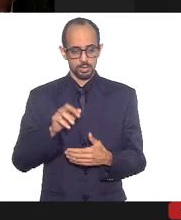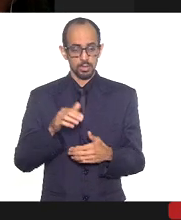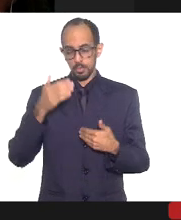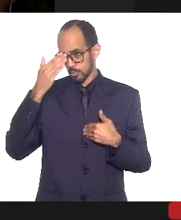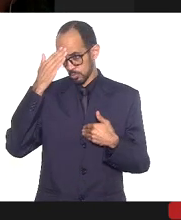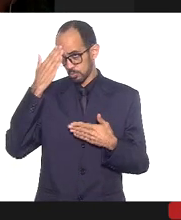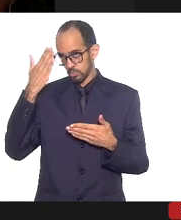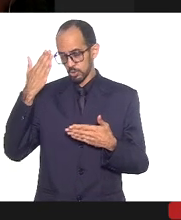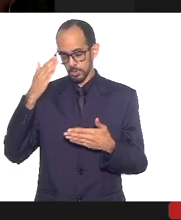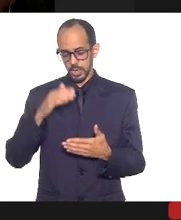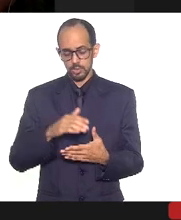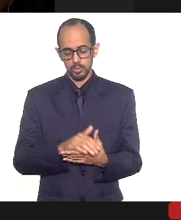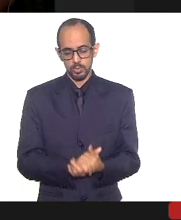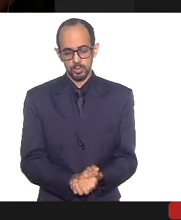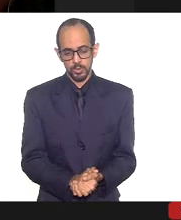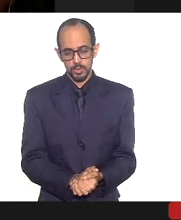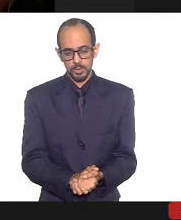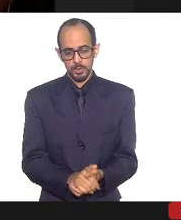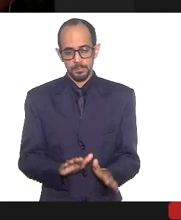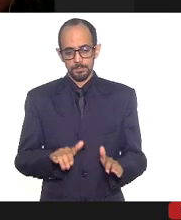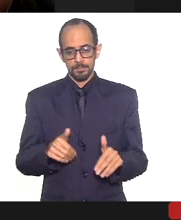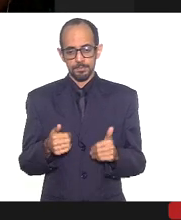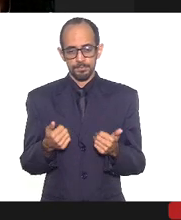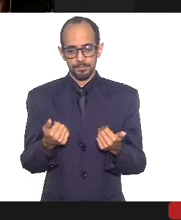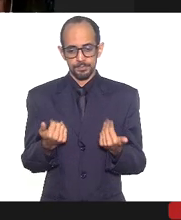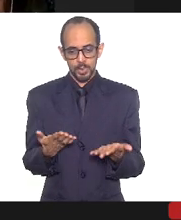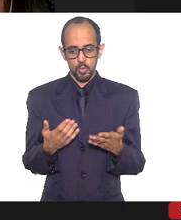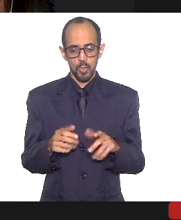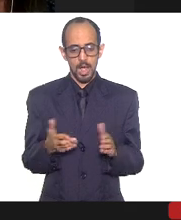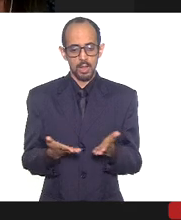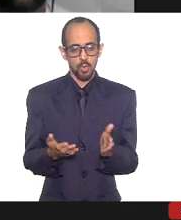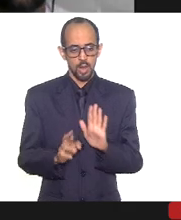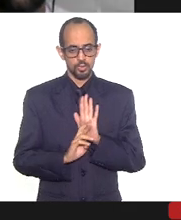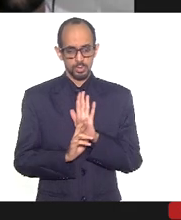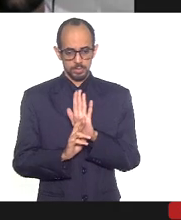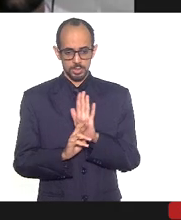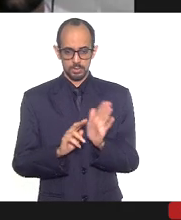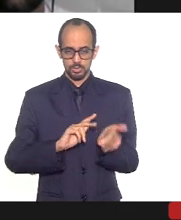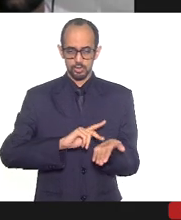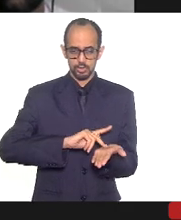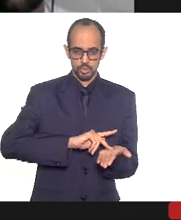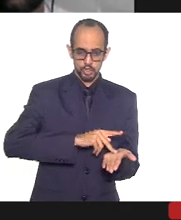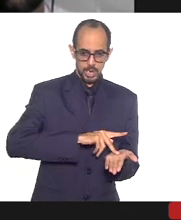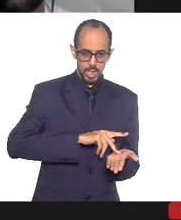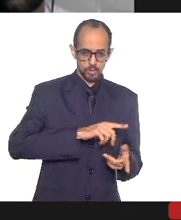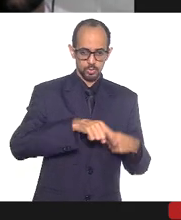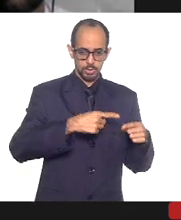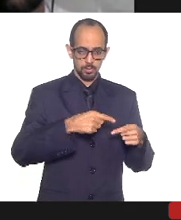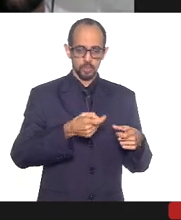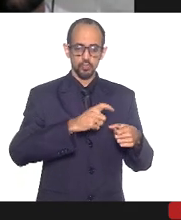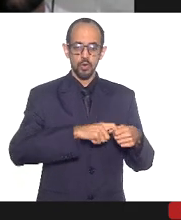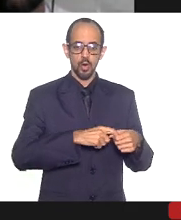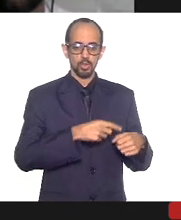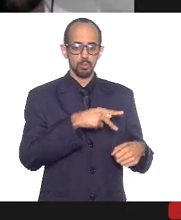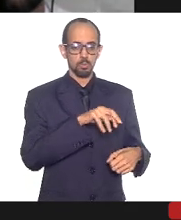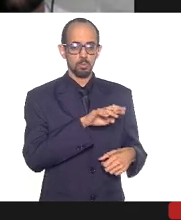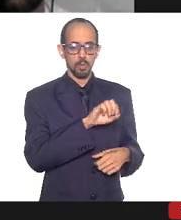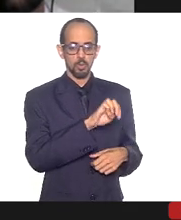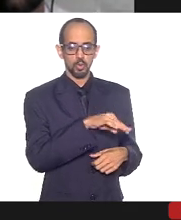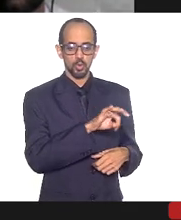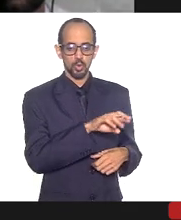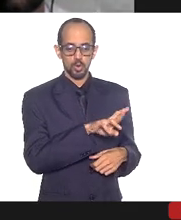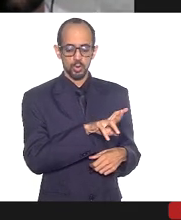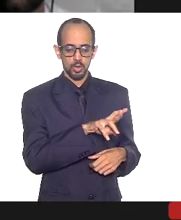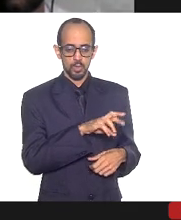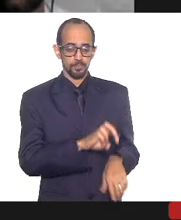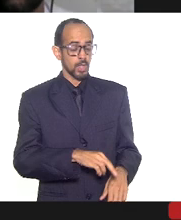acho que vamos ouvir as representações sindicais e, na sequência, eu volto a palavra para vocês, tá bom? Deputado Flávio Serafini? Pois não, deputado Valdeir.